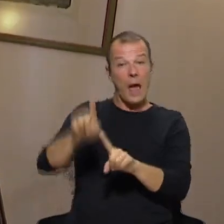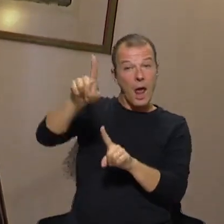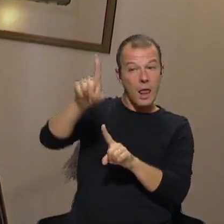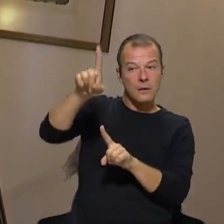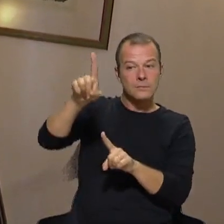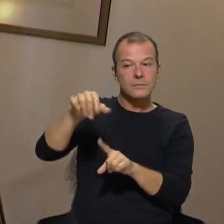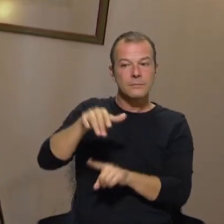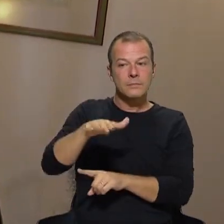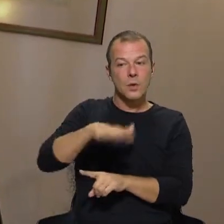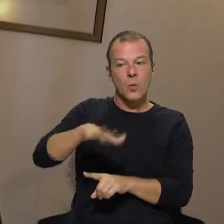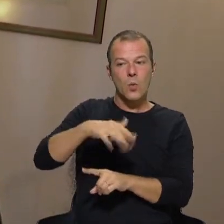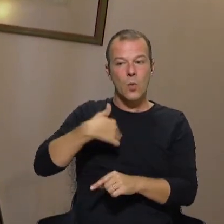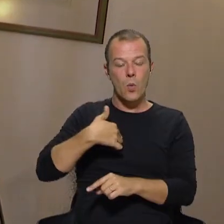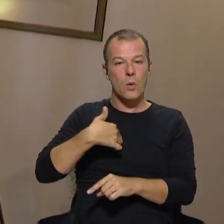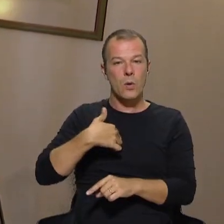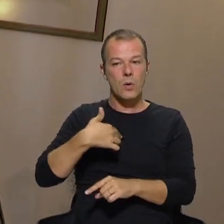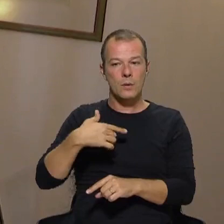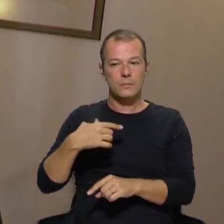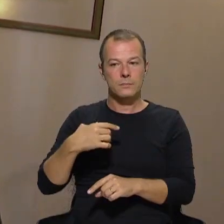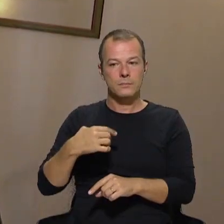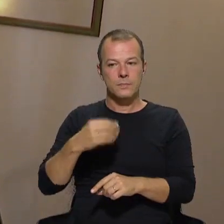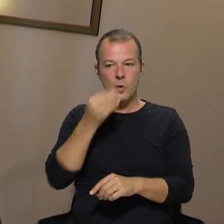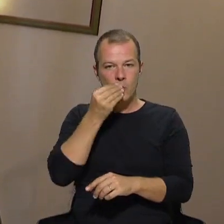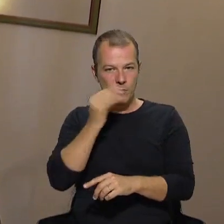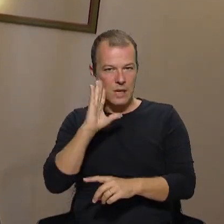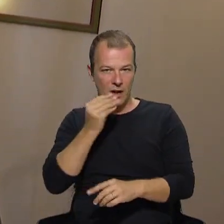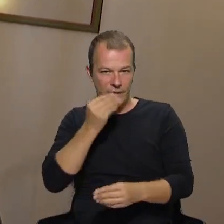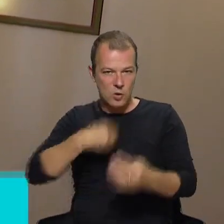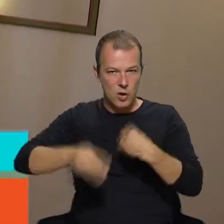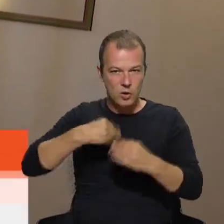é onde eu realizo as minhas refeições diárias.